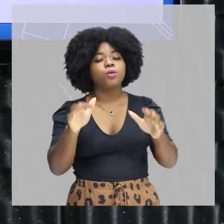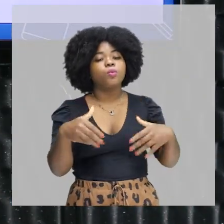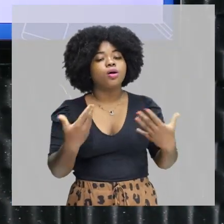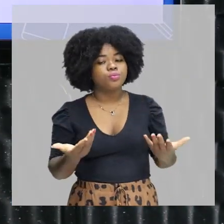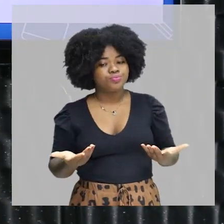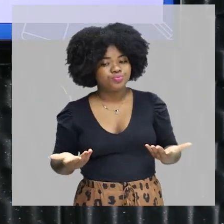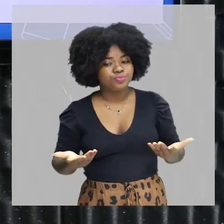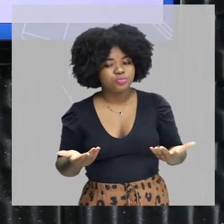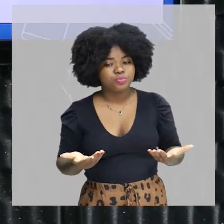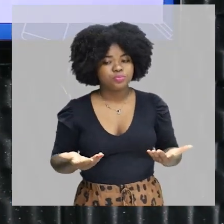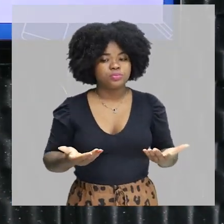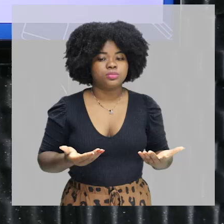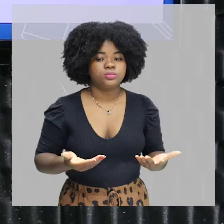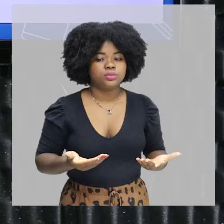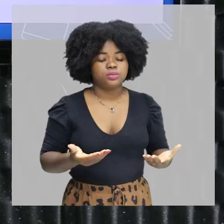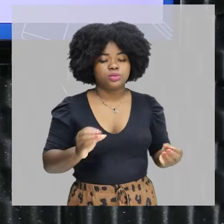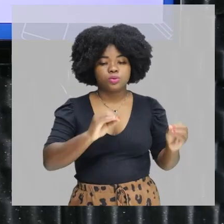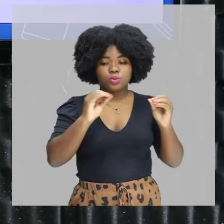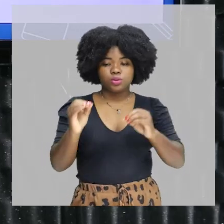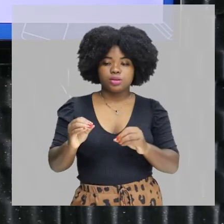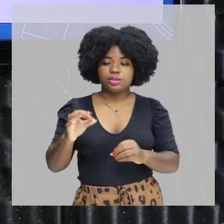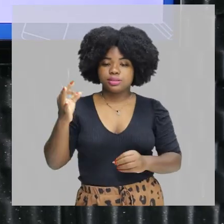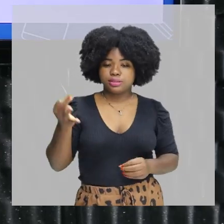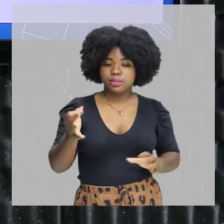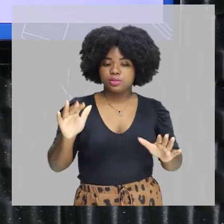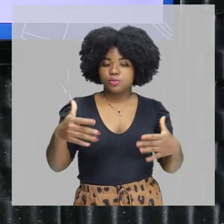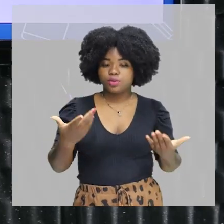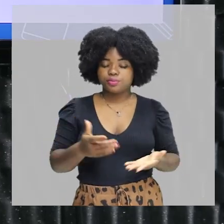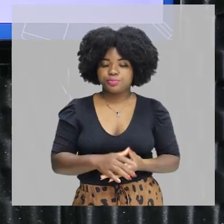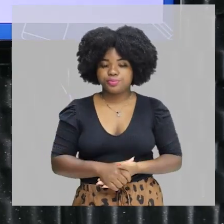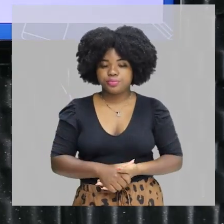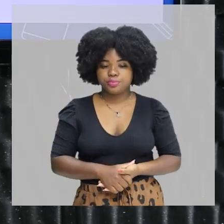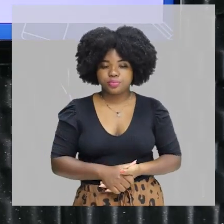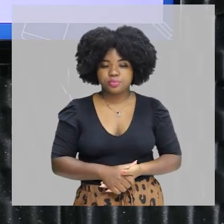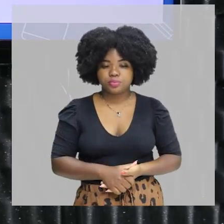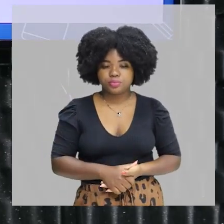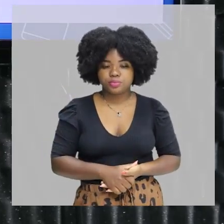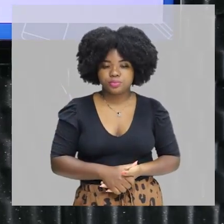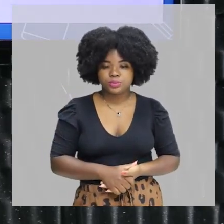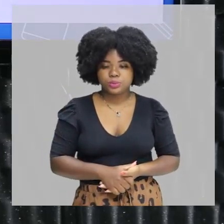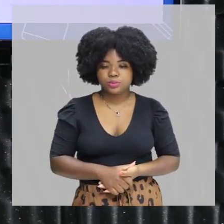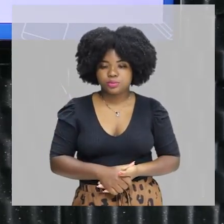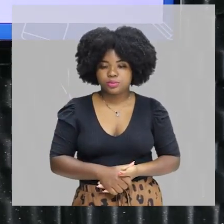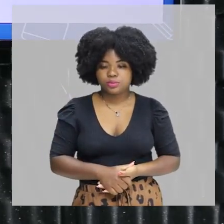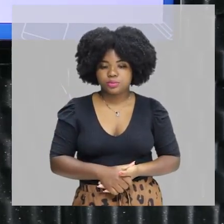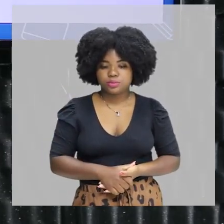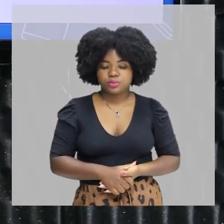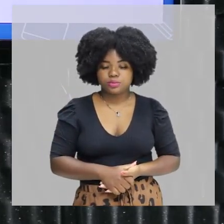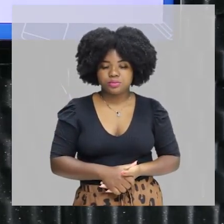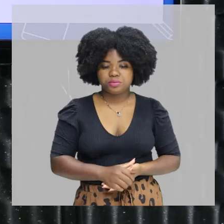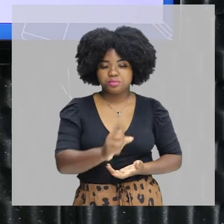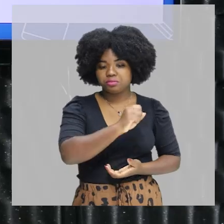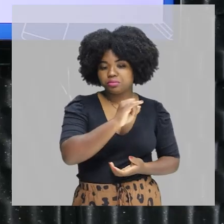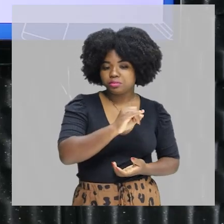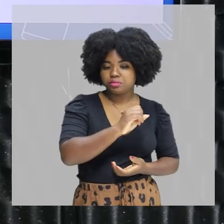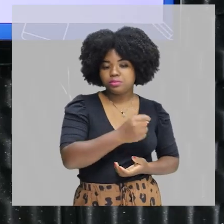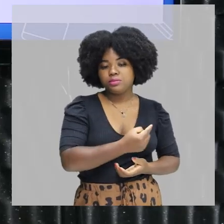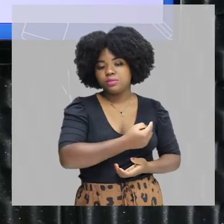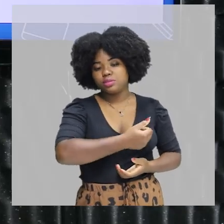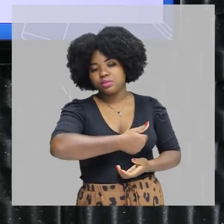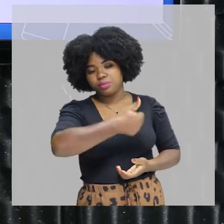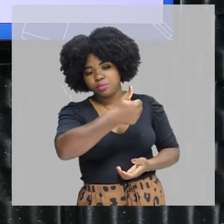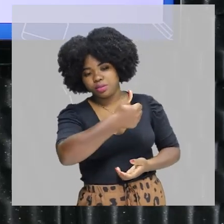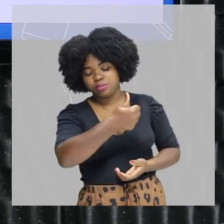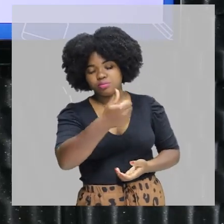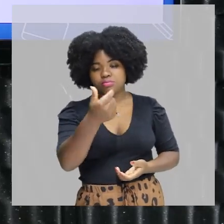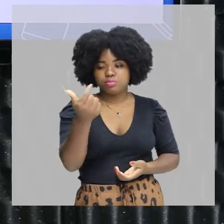está reescrita de forma correta ou quais? Aí você vai apontar se é a opção 1, se é a